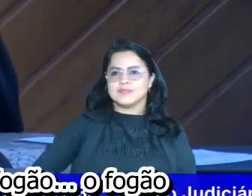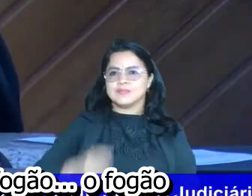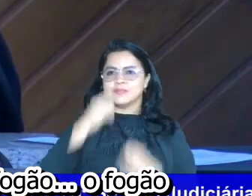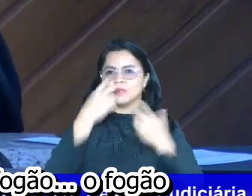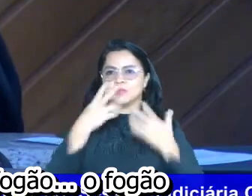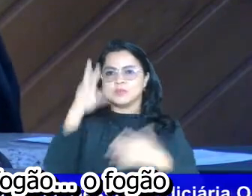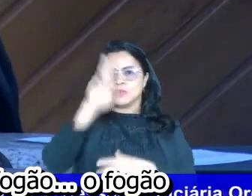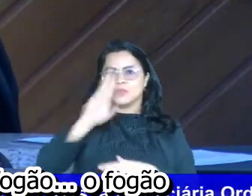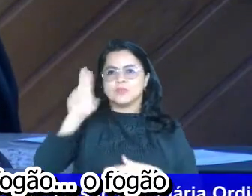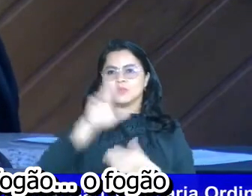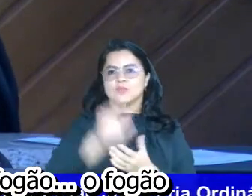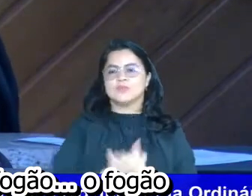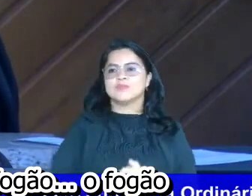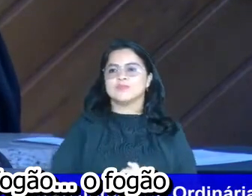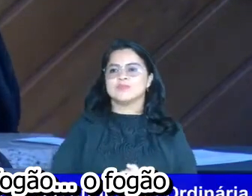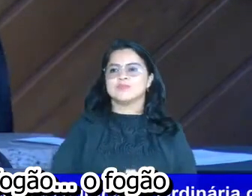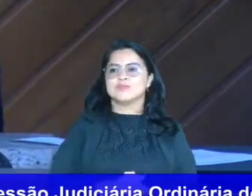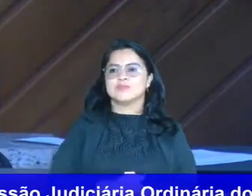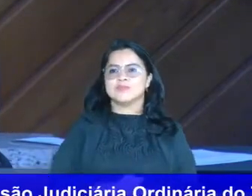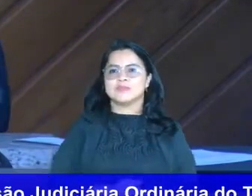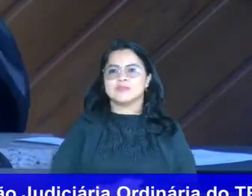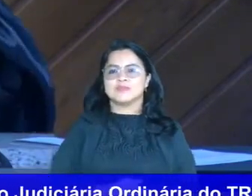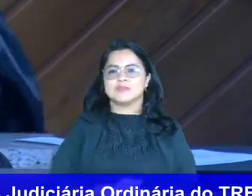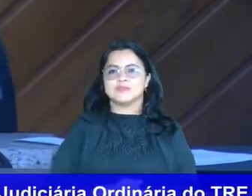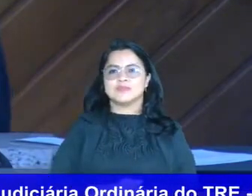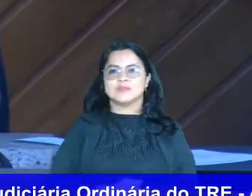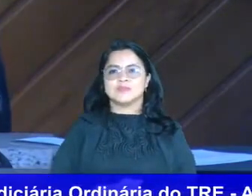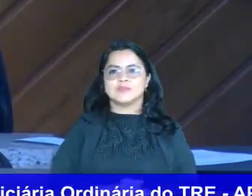lá na universidade. Não, o Fogão ainda vai